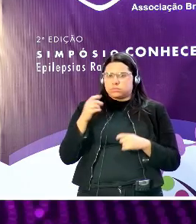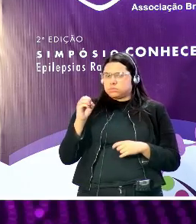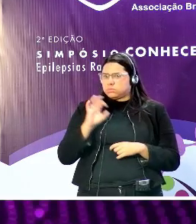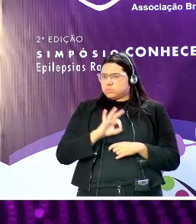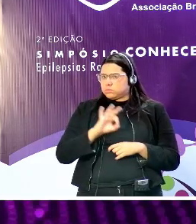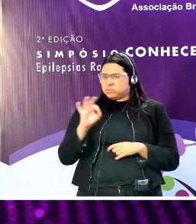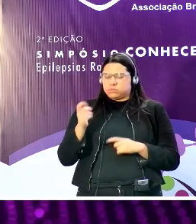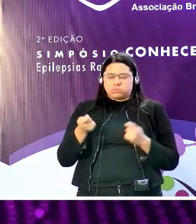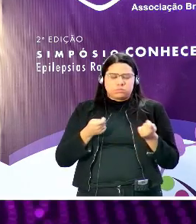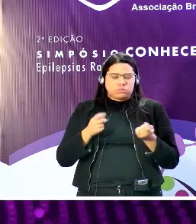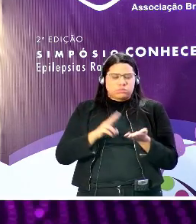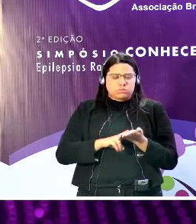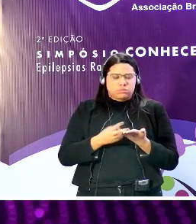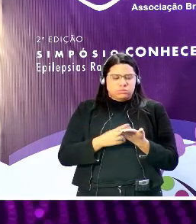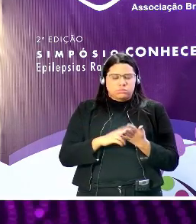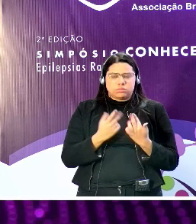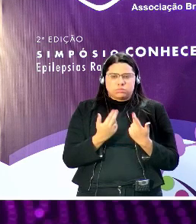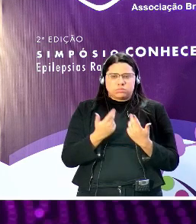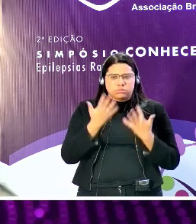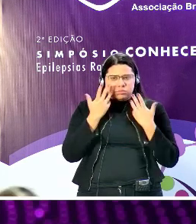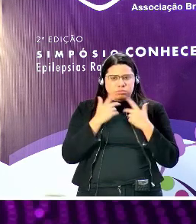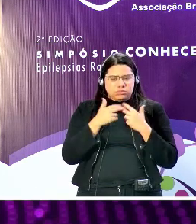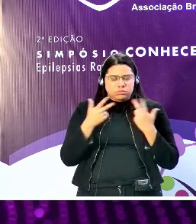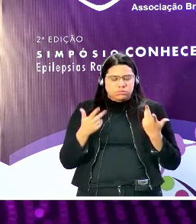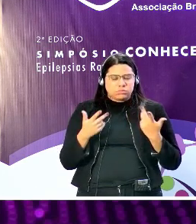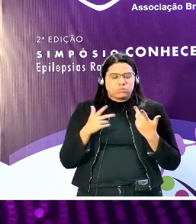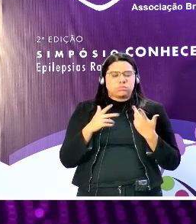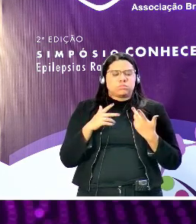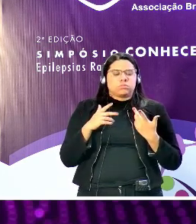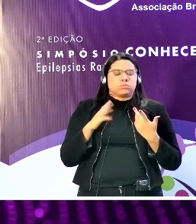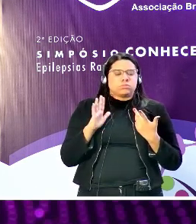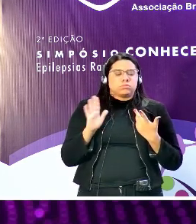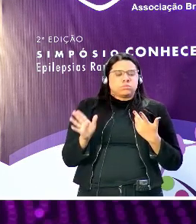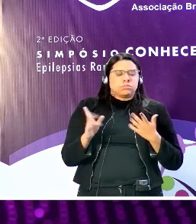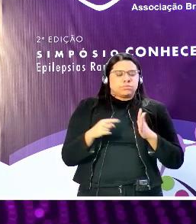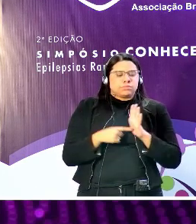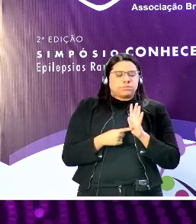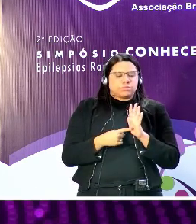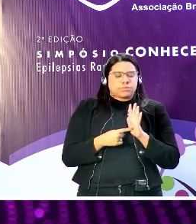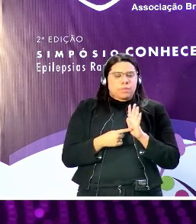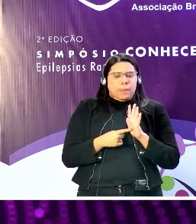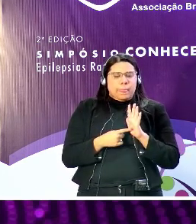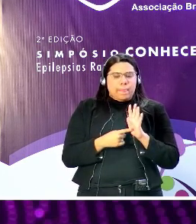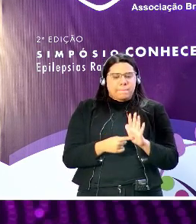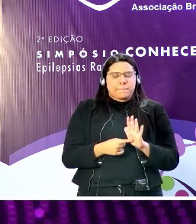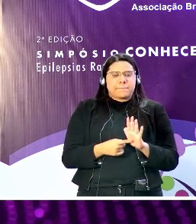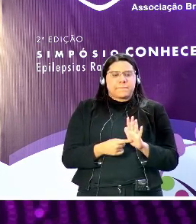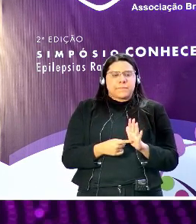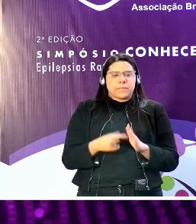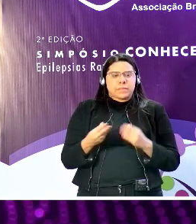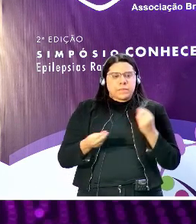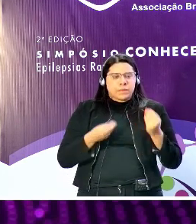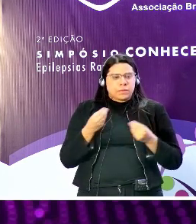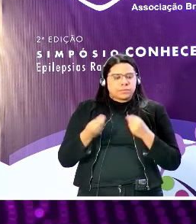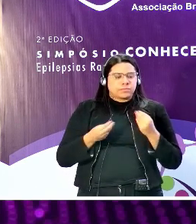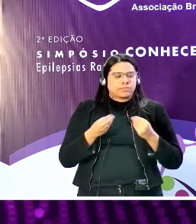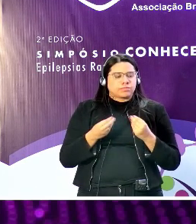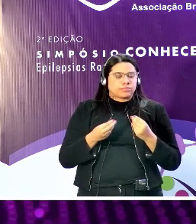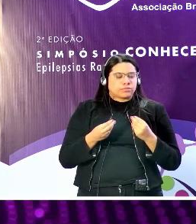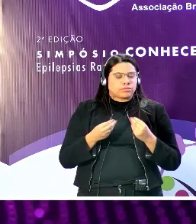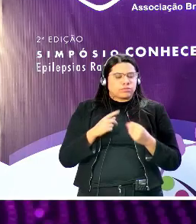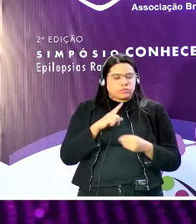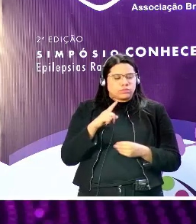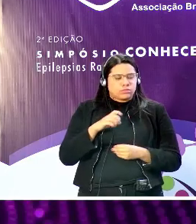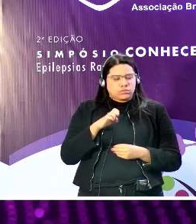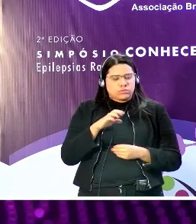de crises no mesmo animal. Isso foi visto no modelo de peixe-zebra.